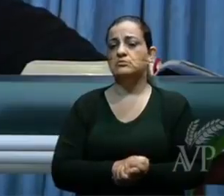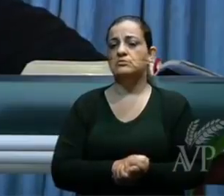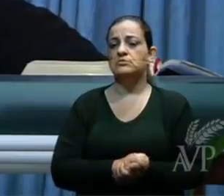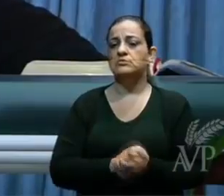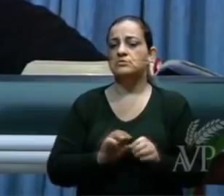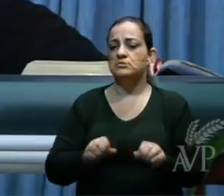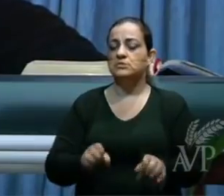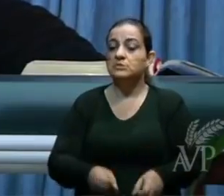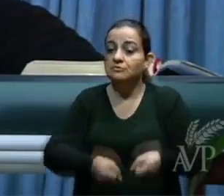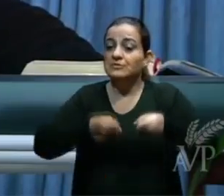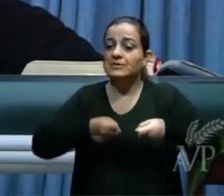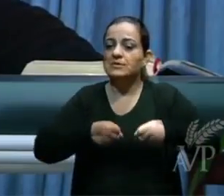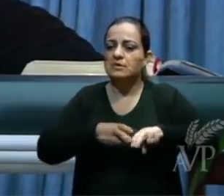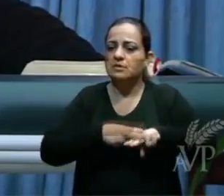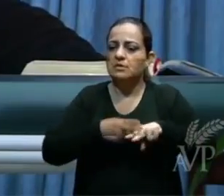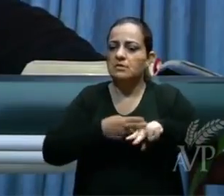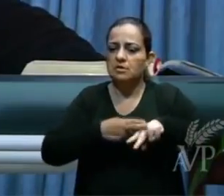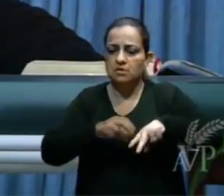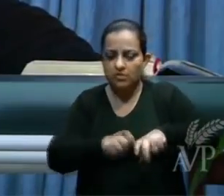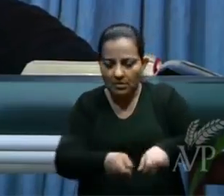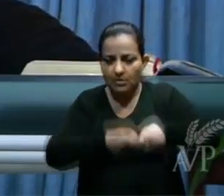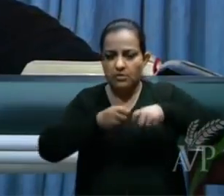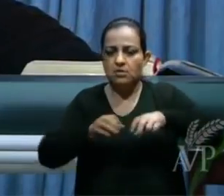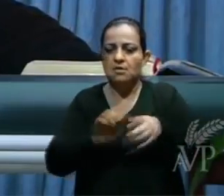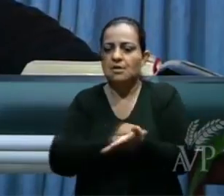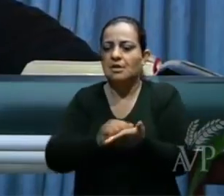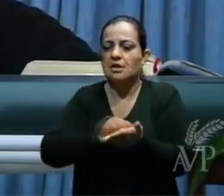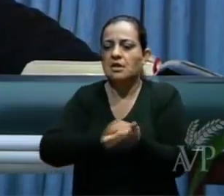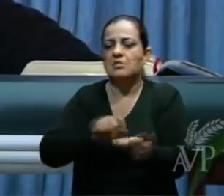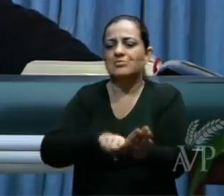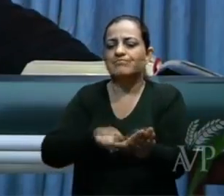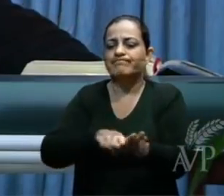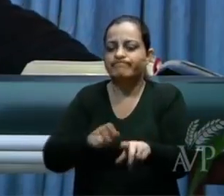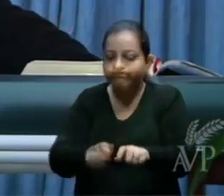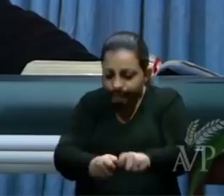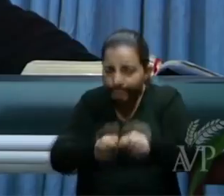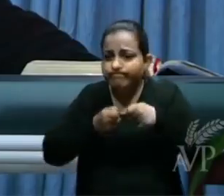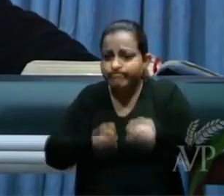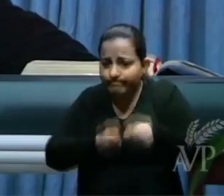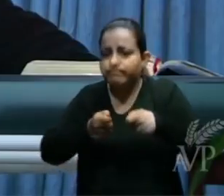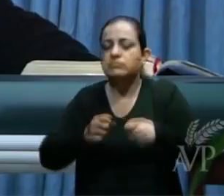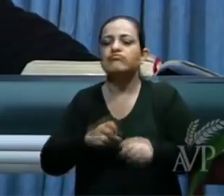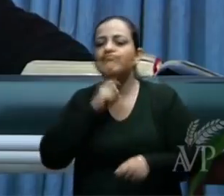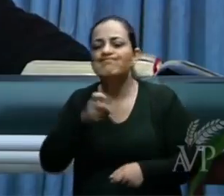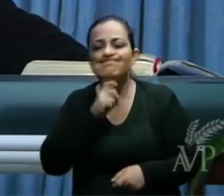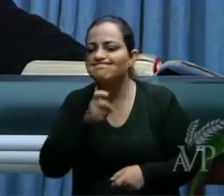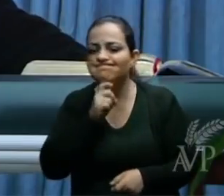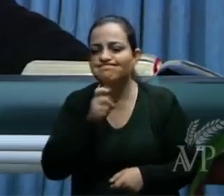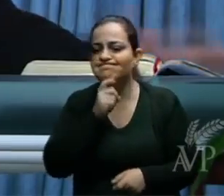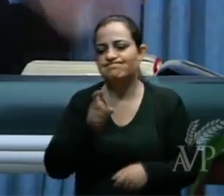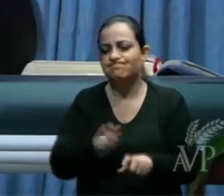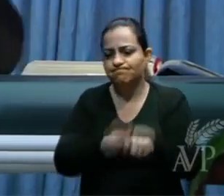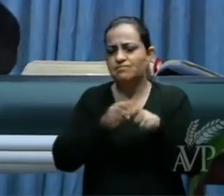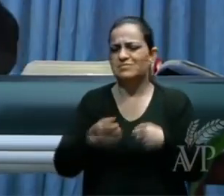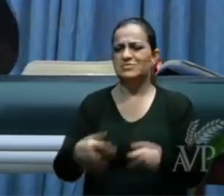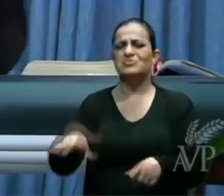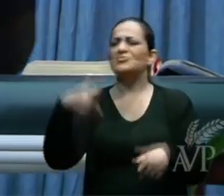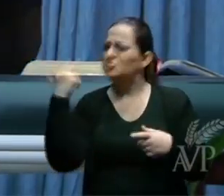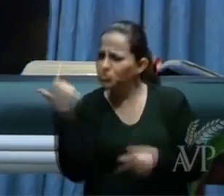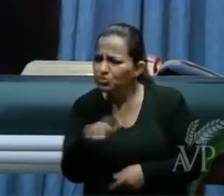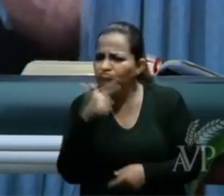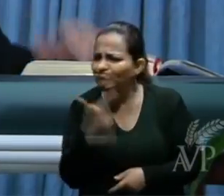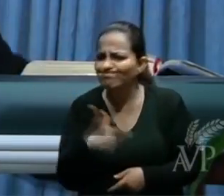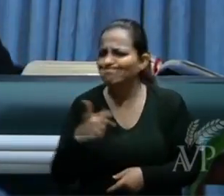levantar a barra da calça ea pé da causa problema teus pés nem sobe você não tem vergonha